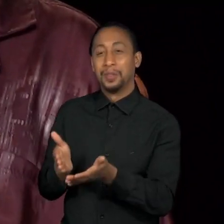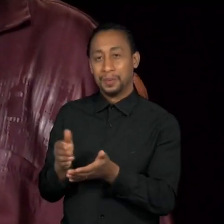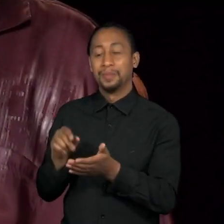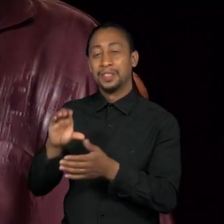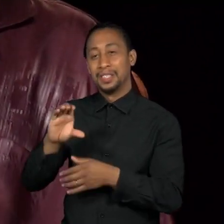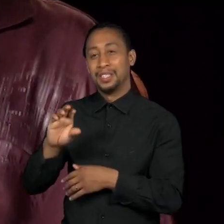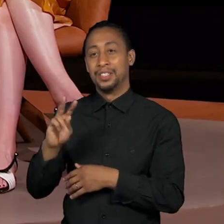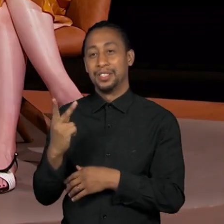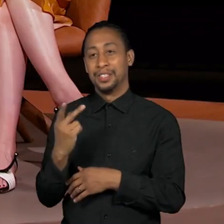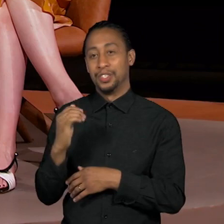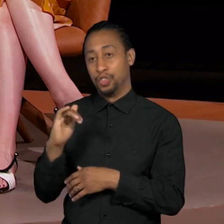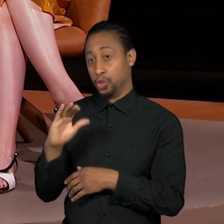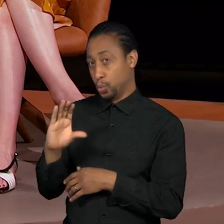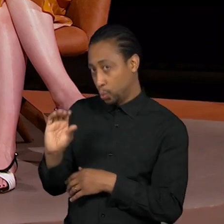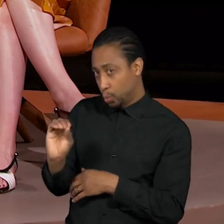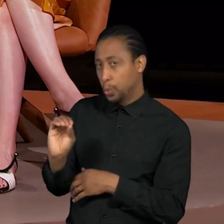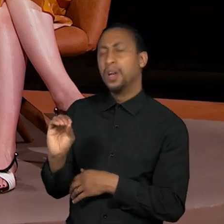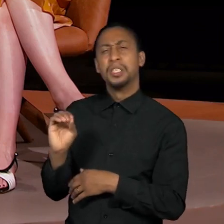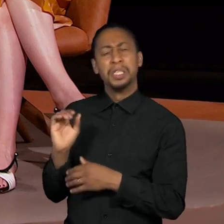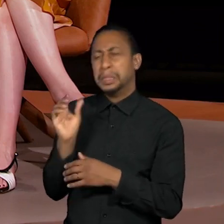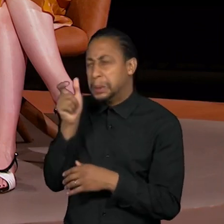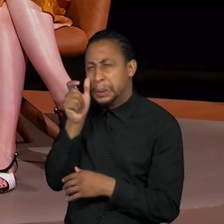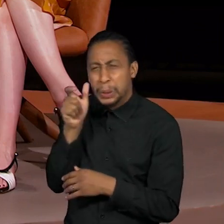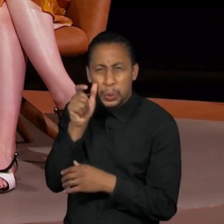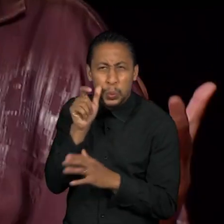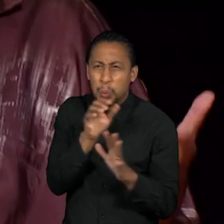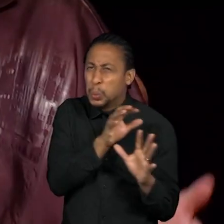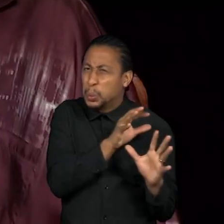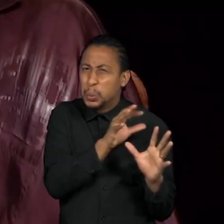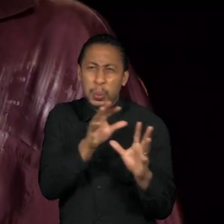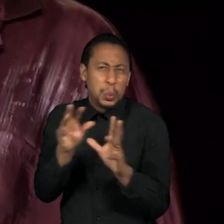absolutamente tudo, inclusive pornô chanchada, por uma questão